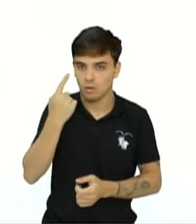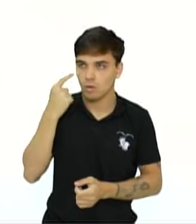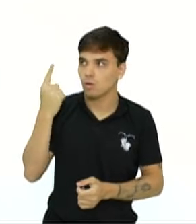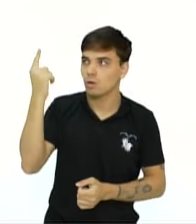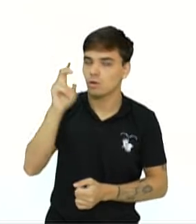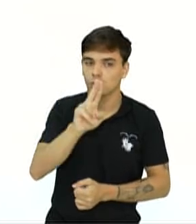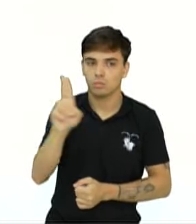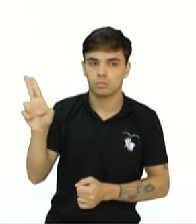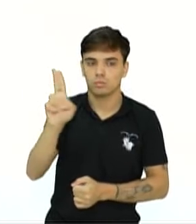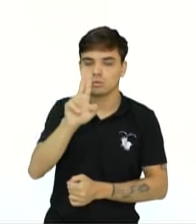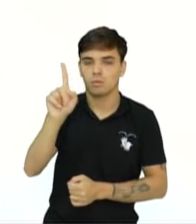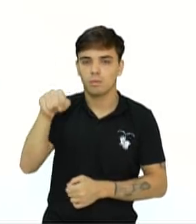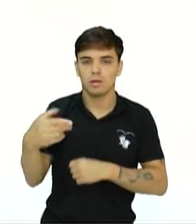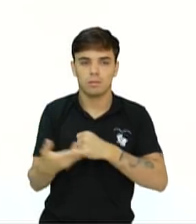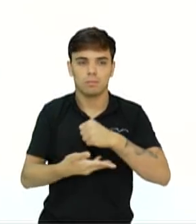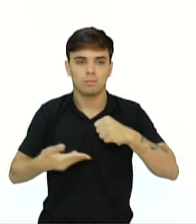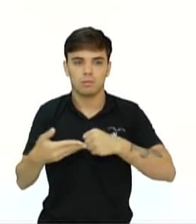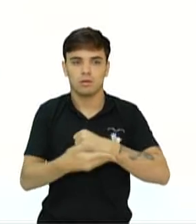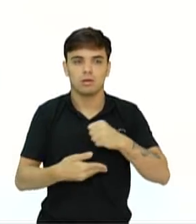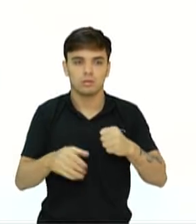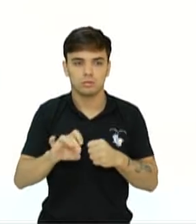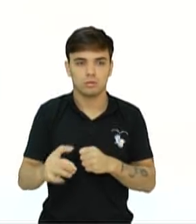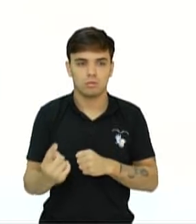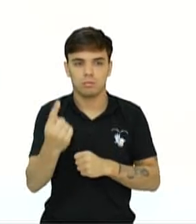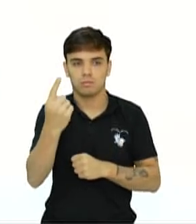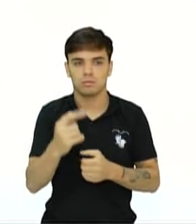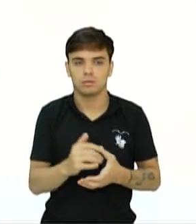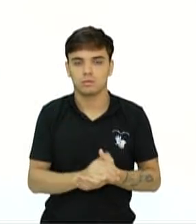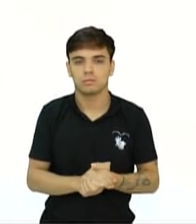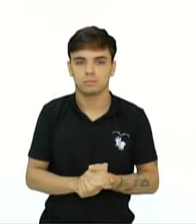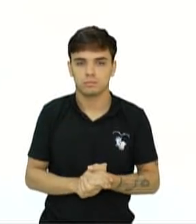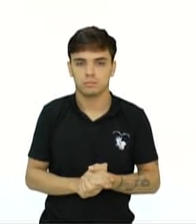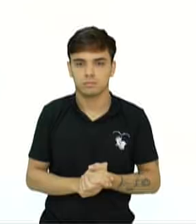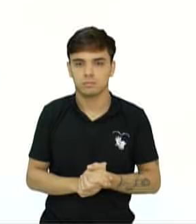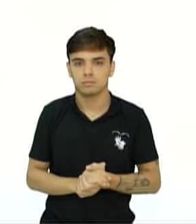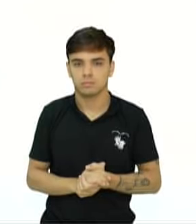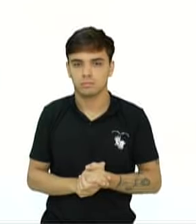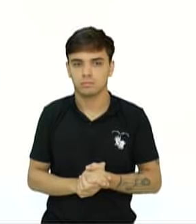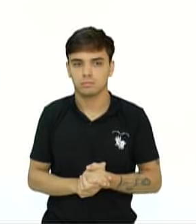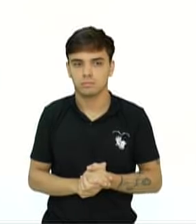Essas são as bases de quem? De uma fita só, RNA.